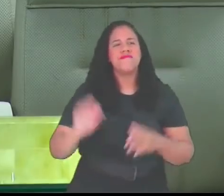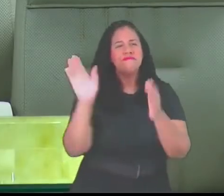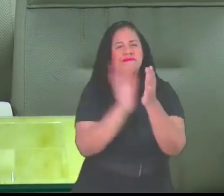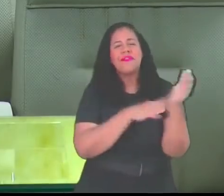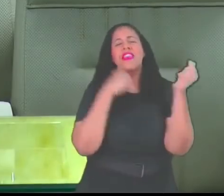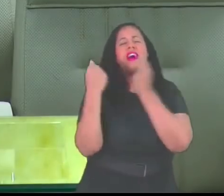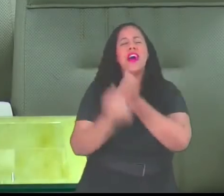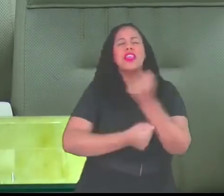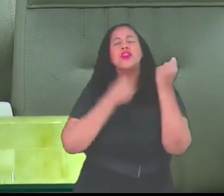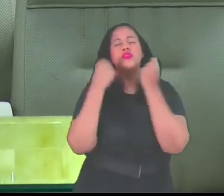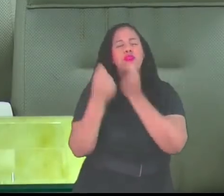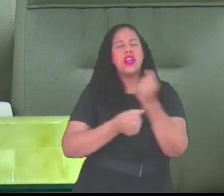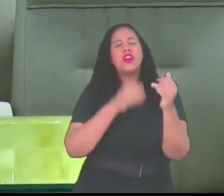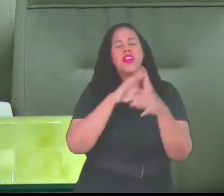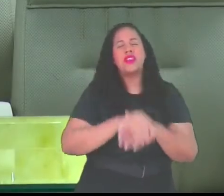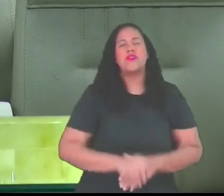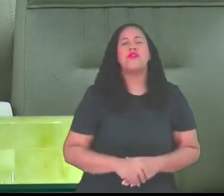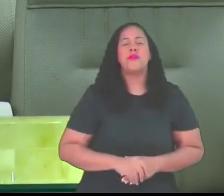Aleluia.